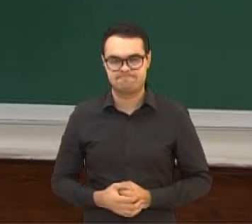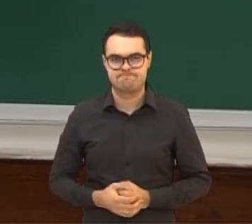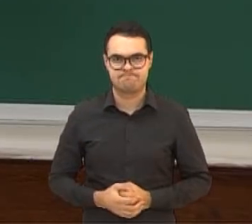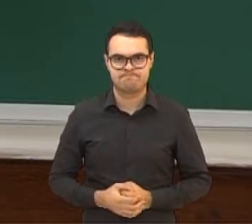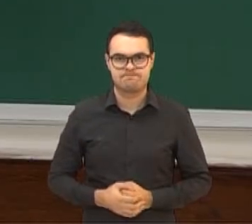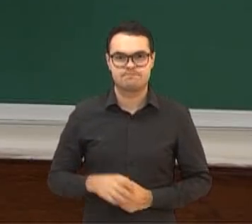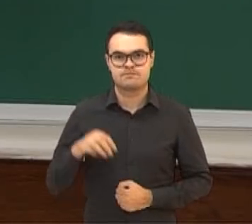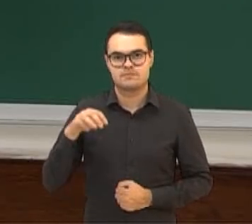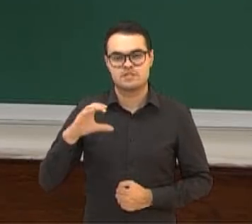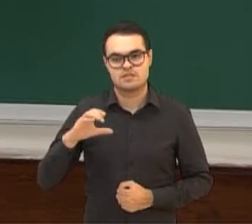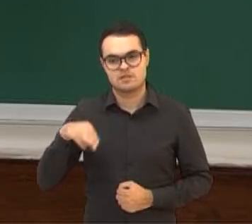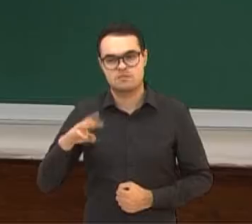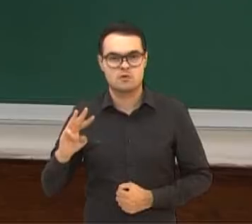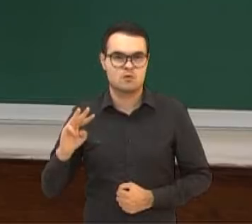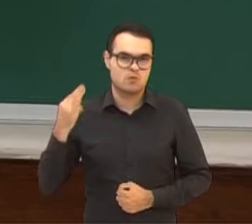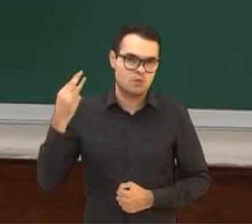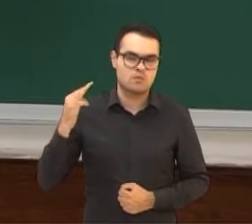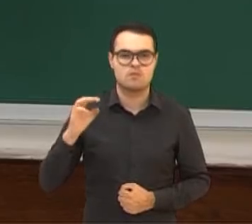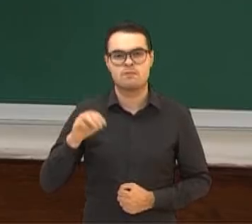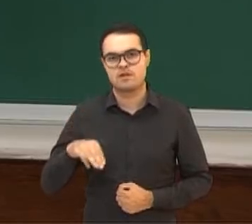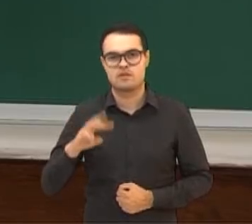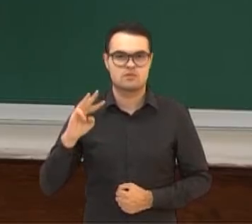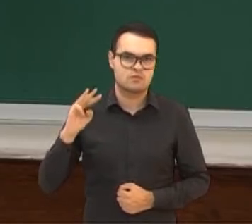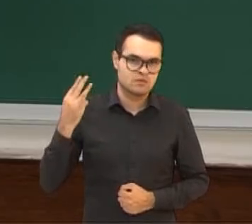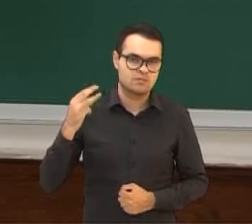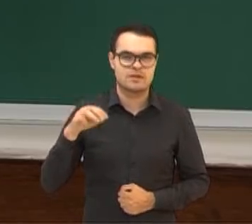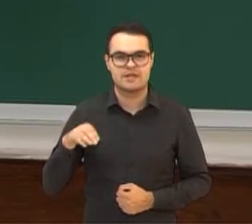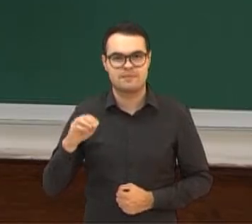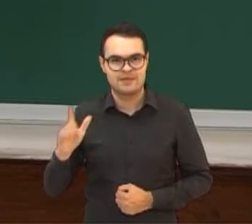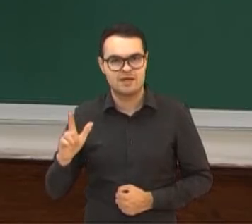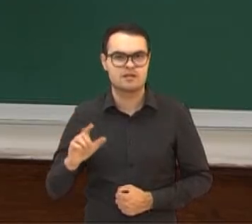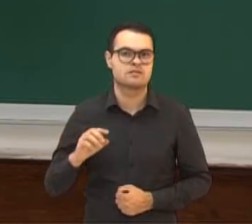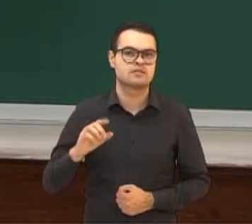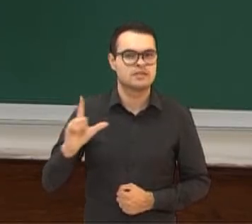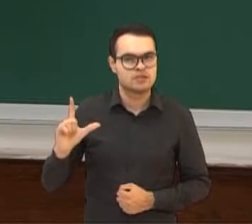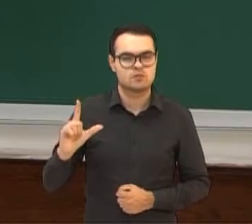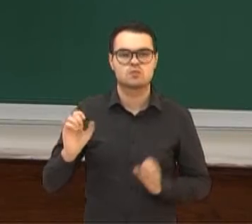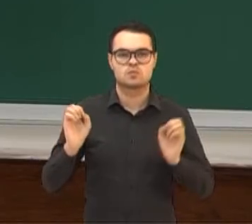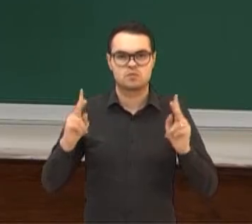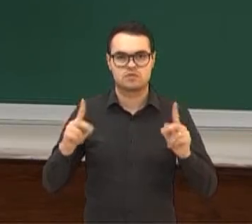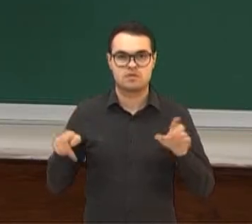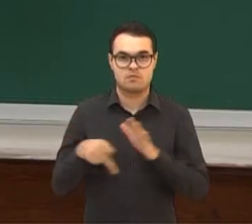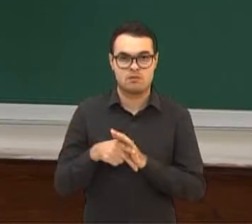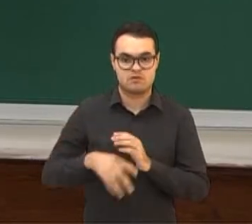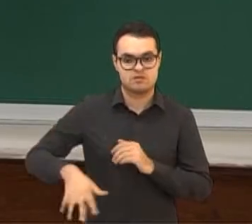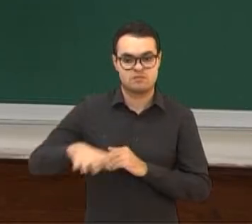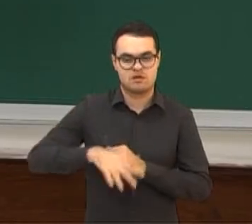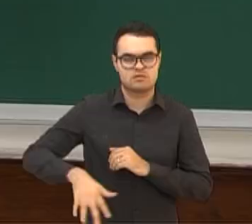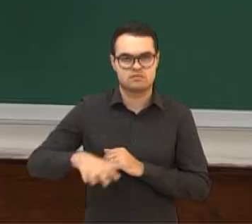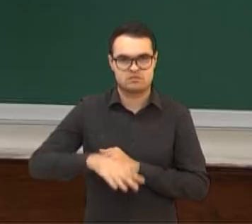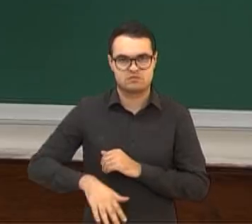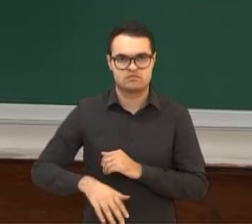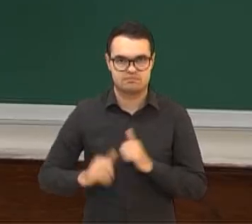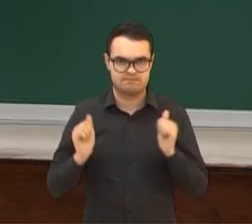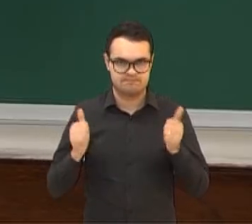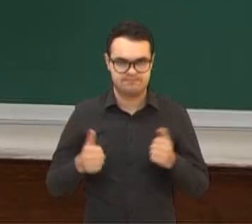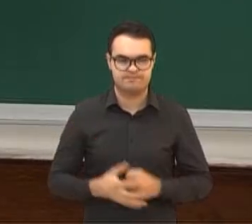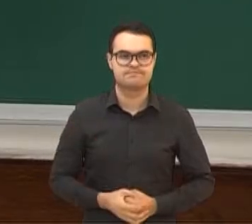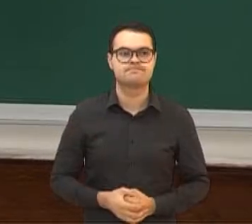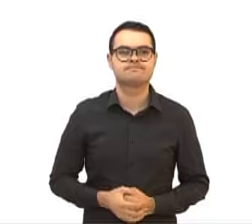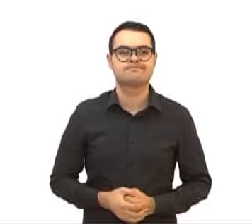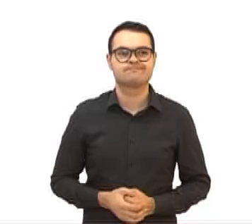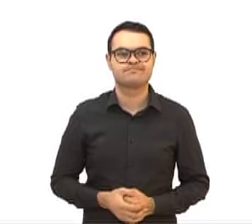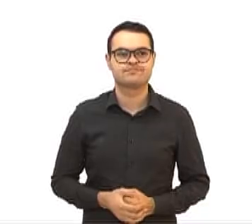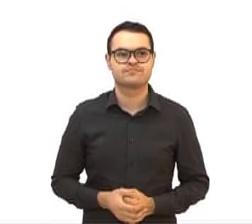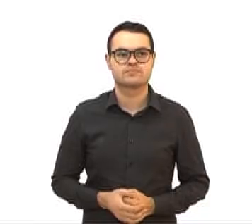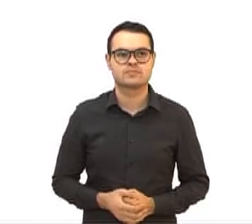cúbicos, ml ou litro representam as unidades do volume, que é o espaço que a matéria ocupa do ambiente.